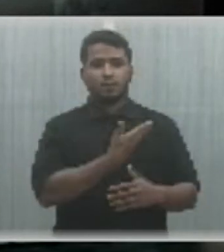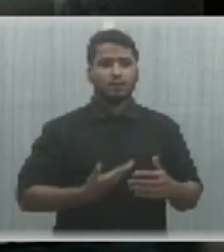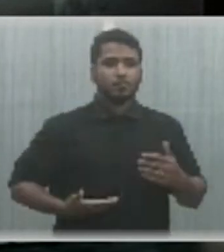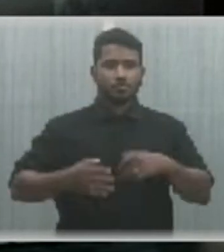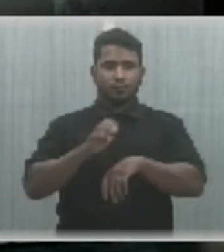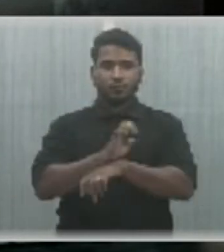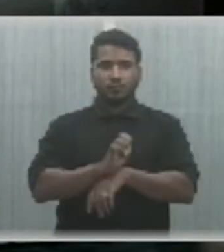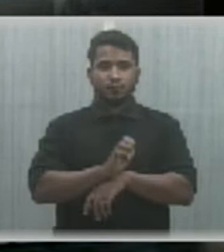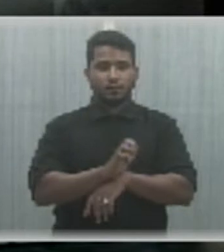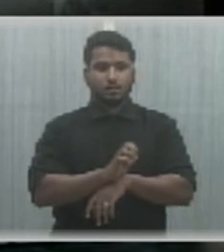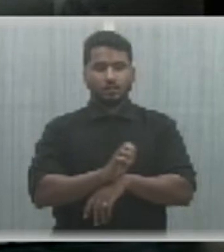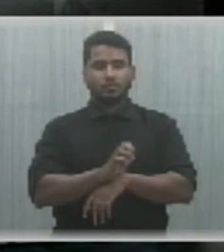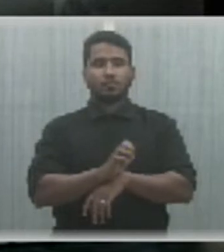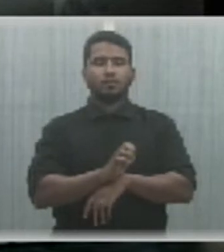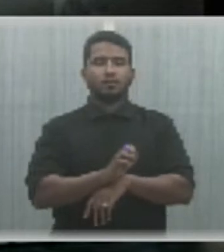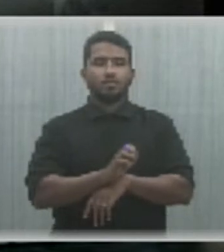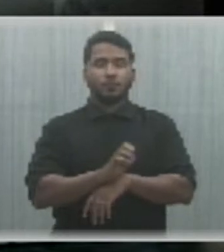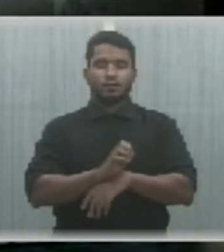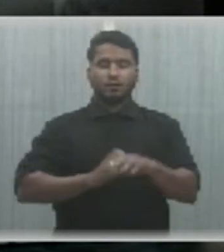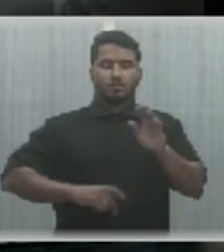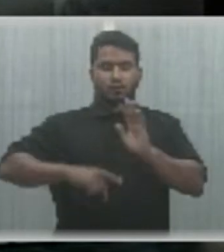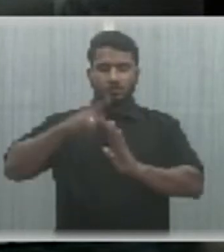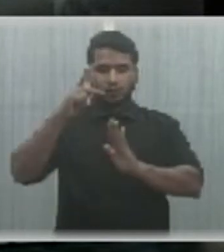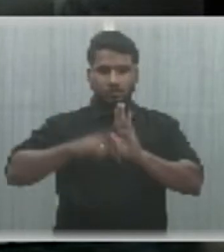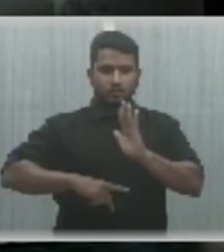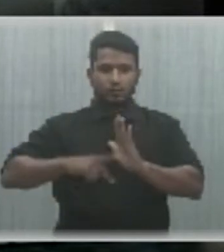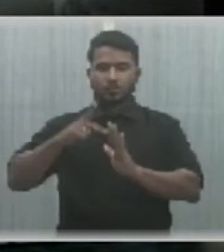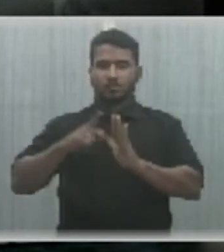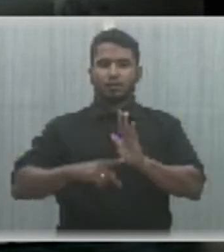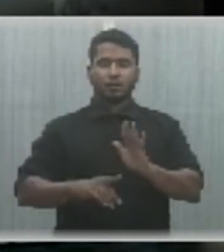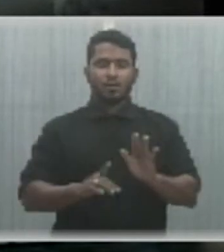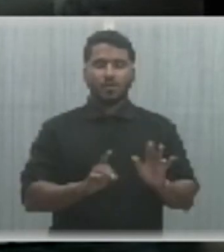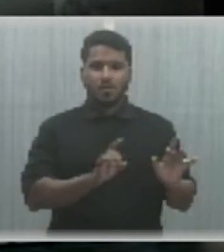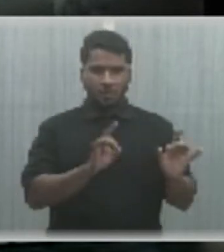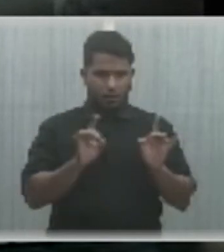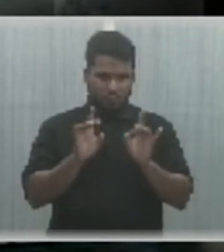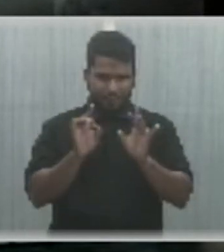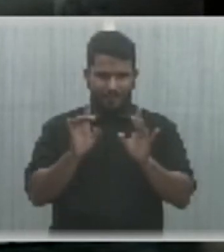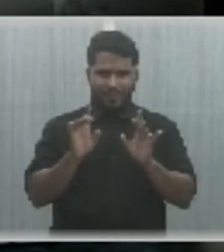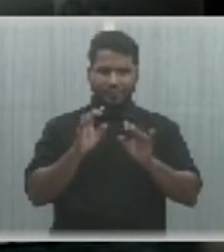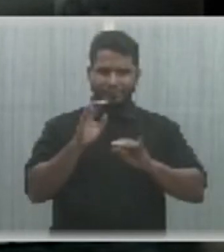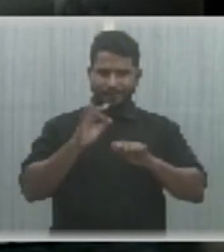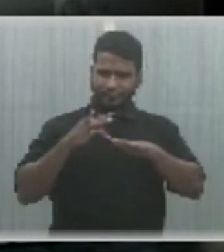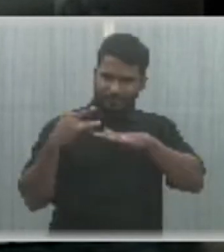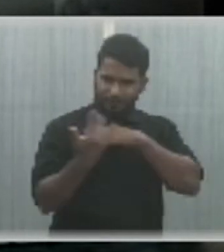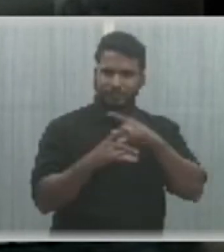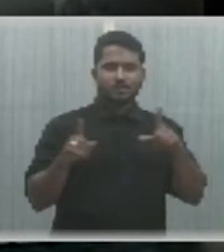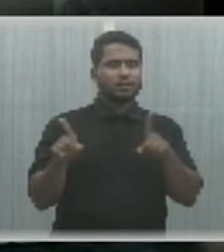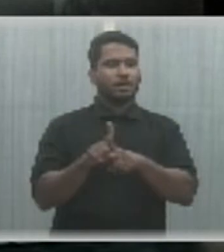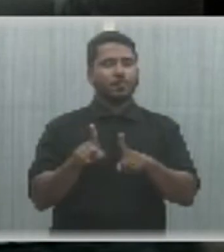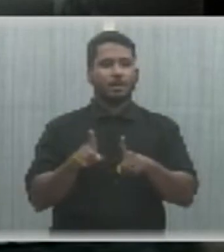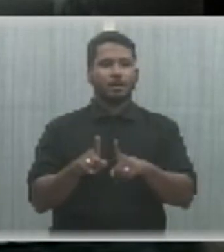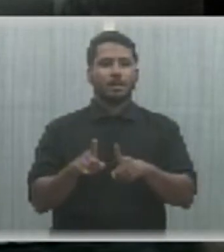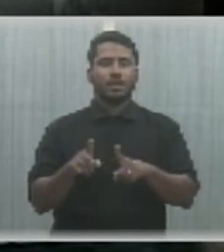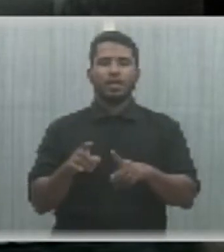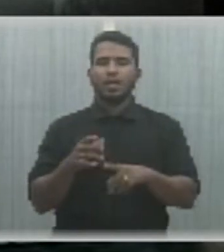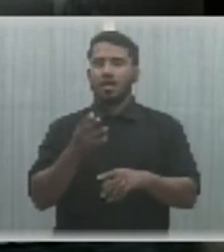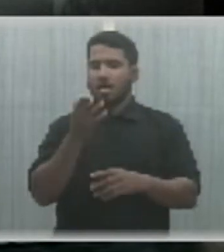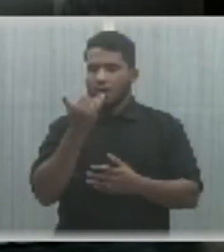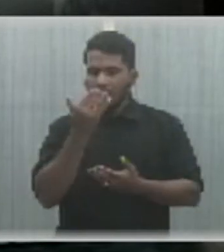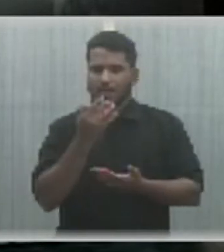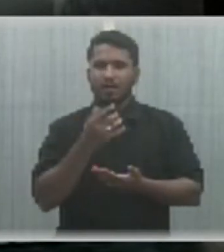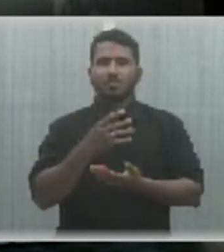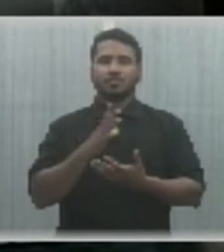Estado, tanto através do projeto Quitandas Virtuais, como também do Programa de Alimentação Saudável, né? E,